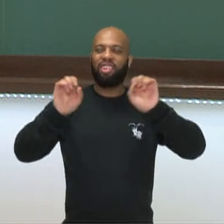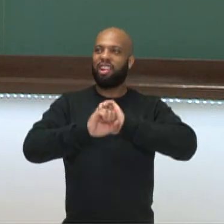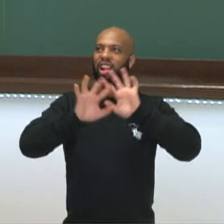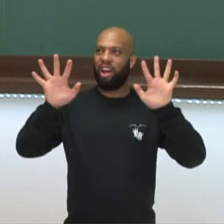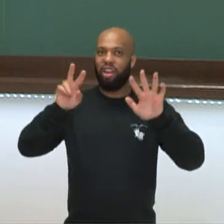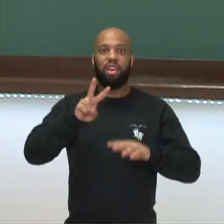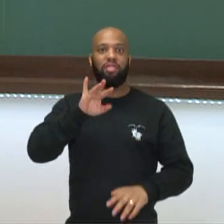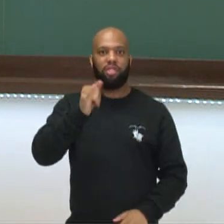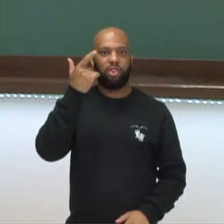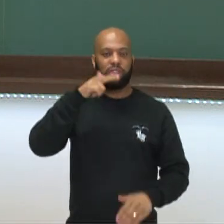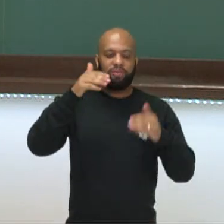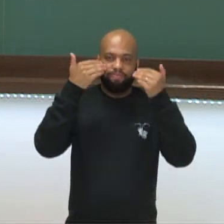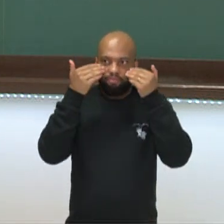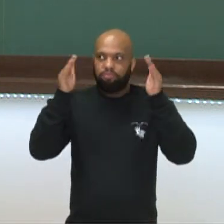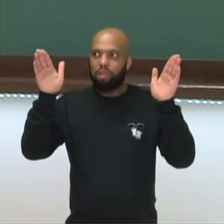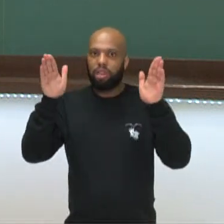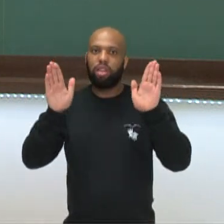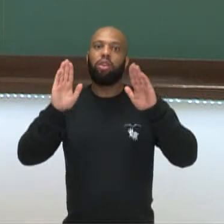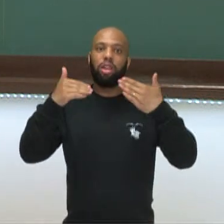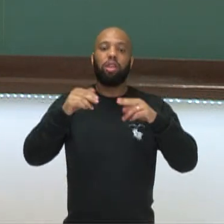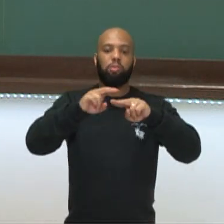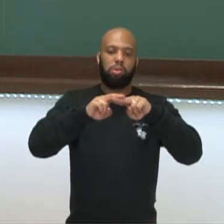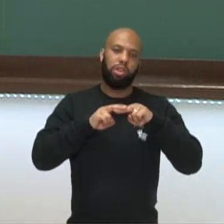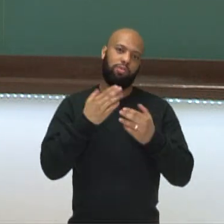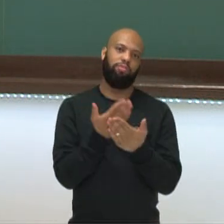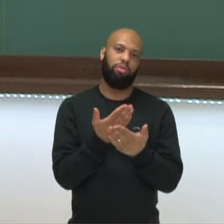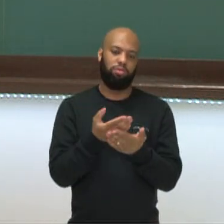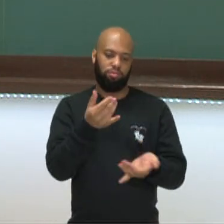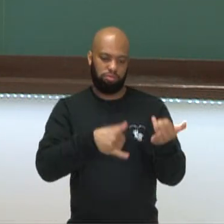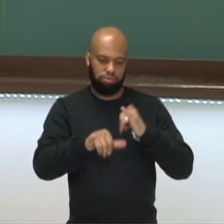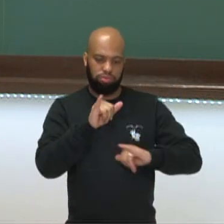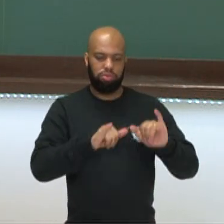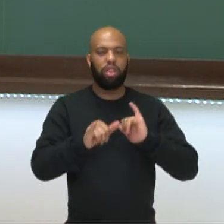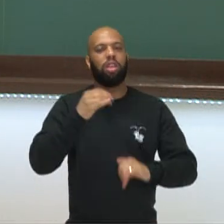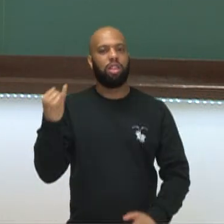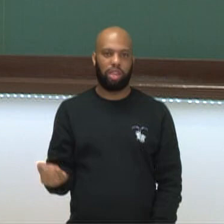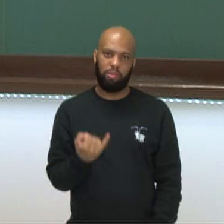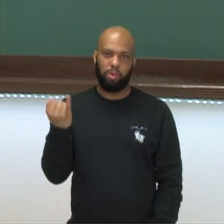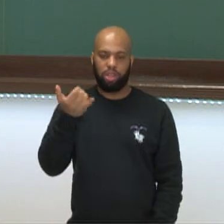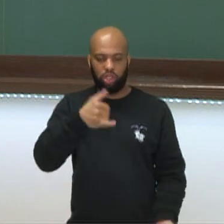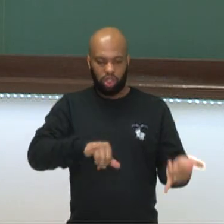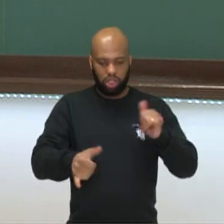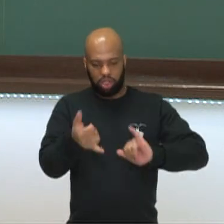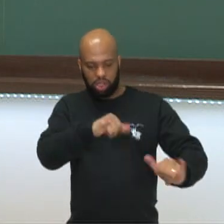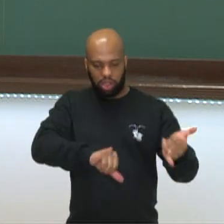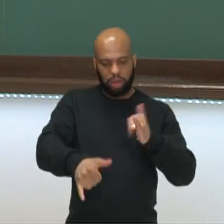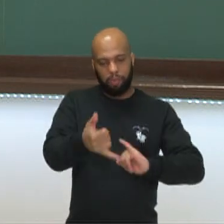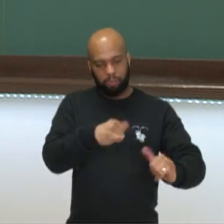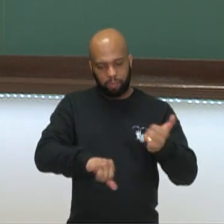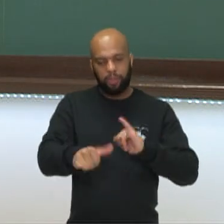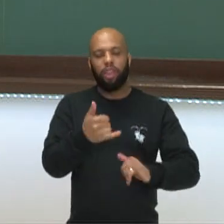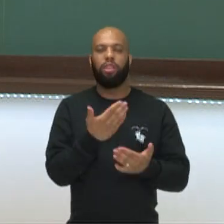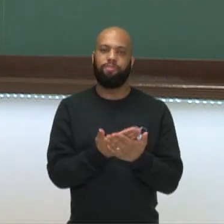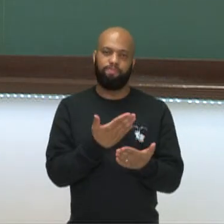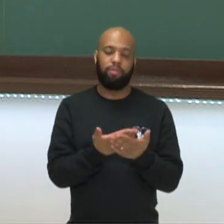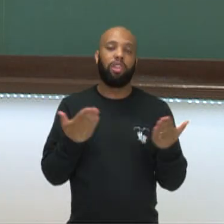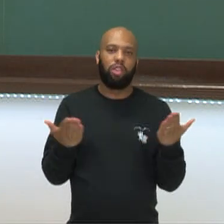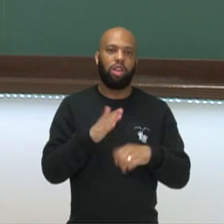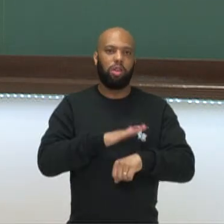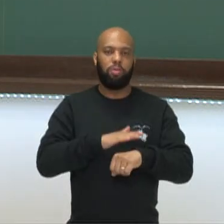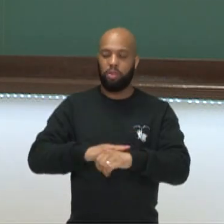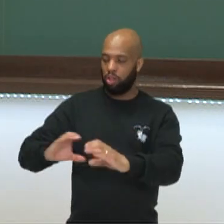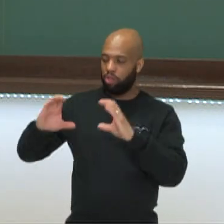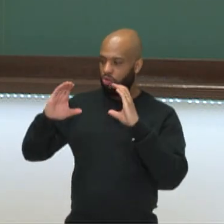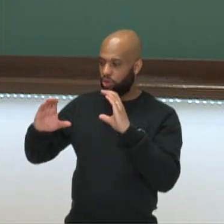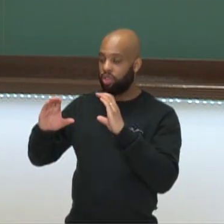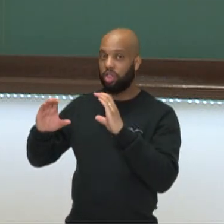vai ampliar. Então, para isso também você irá estudar química, em específico neste momento, as